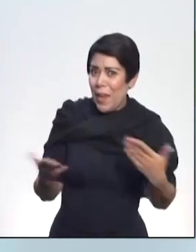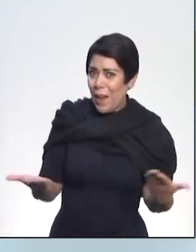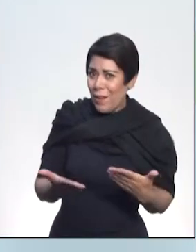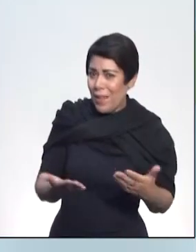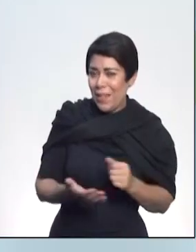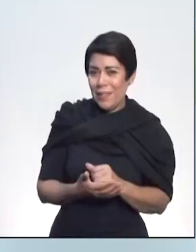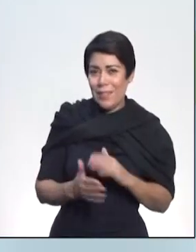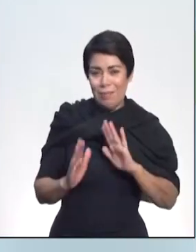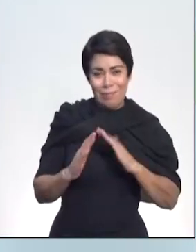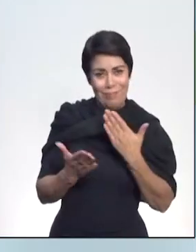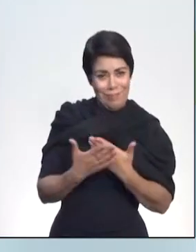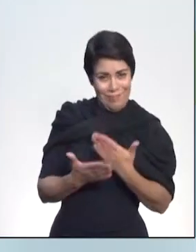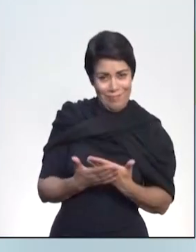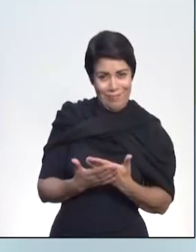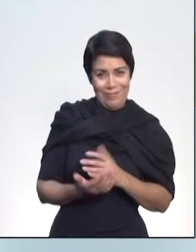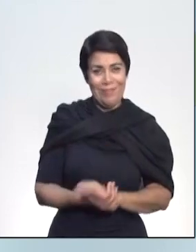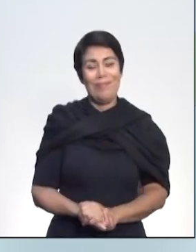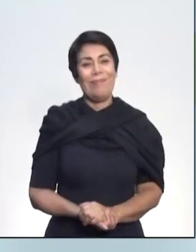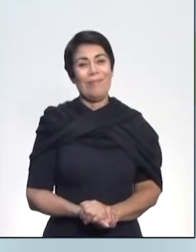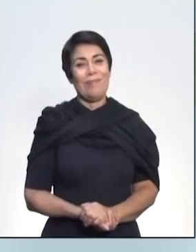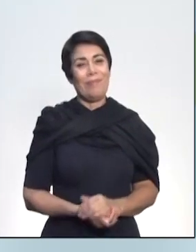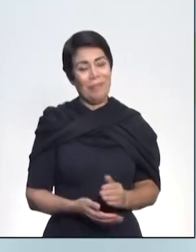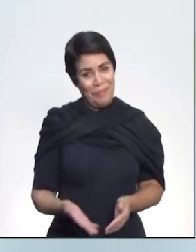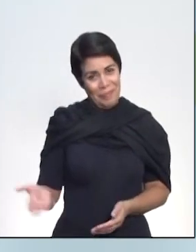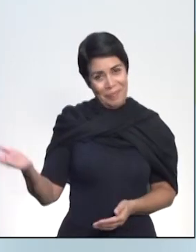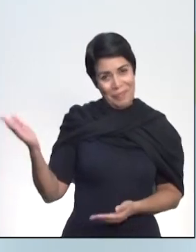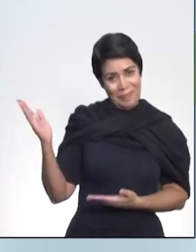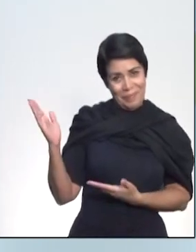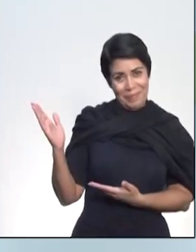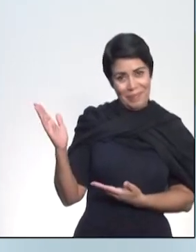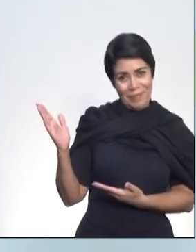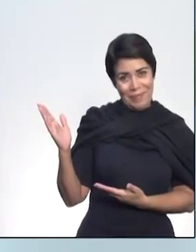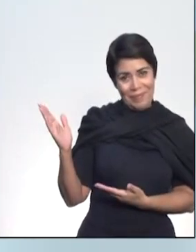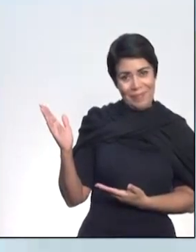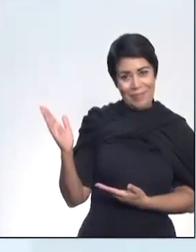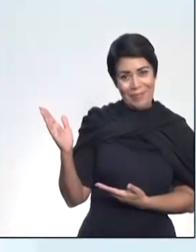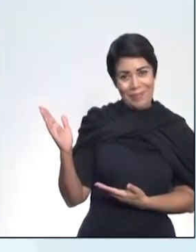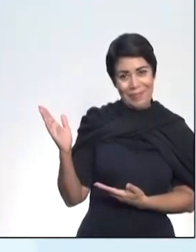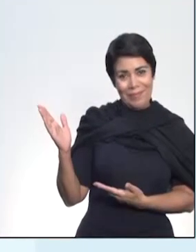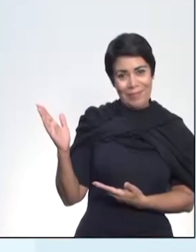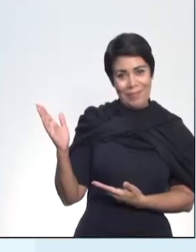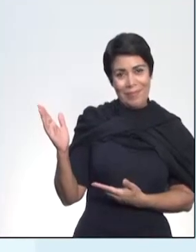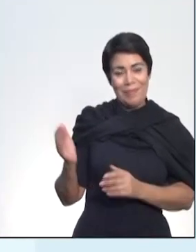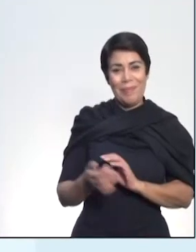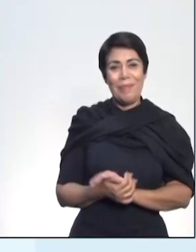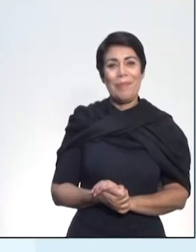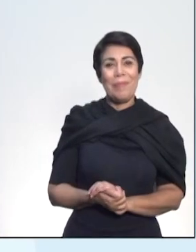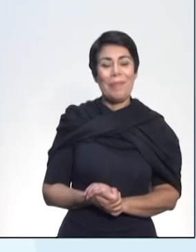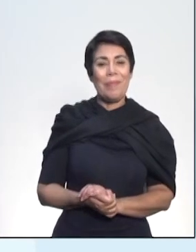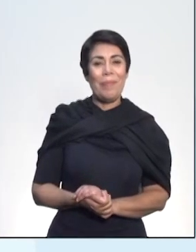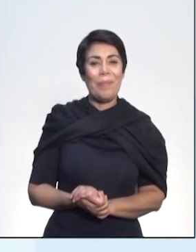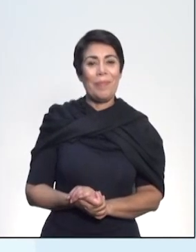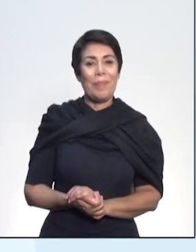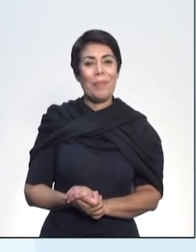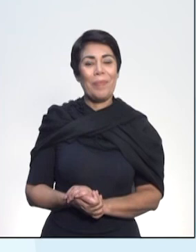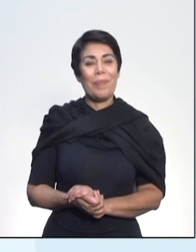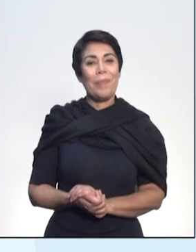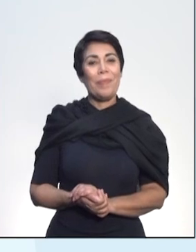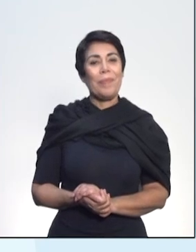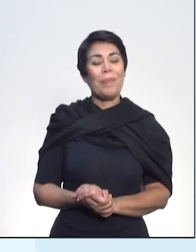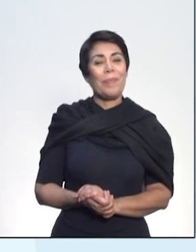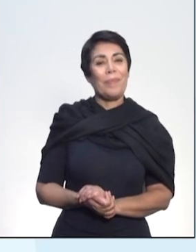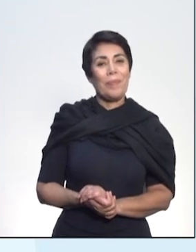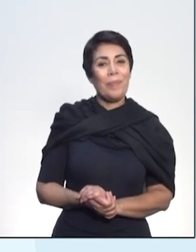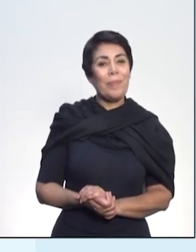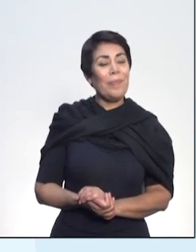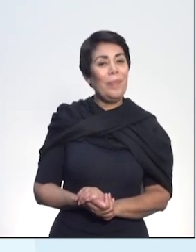médio? Continuando aqui na tela, a gente finalmente entra